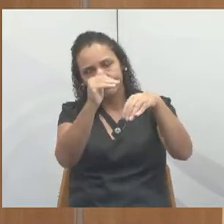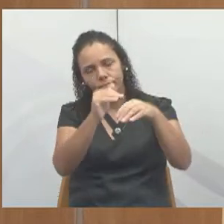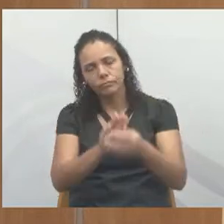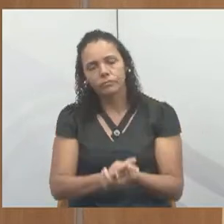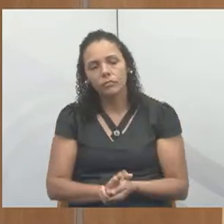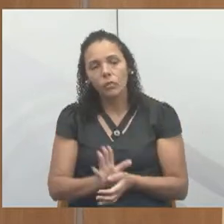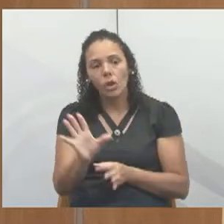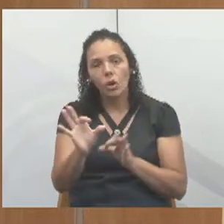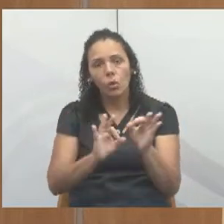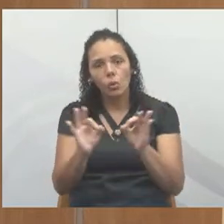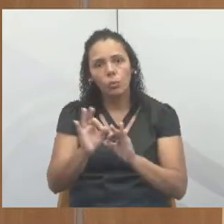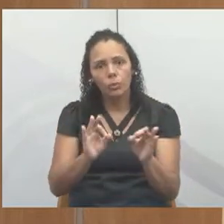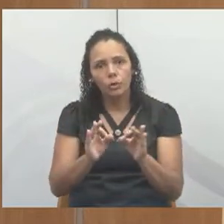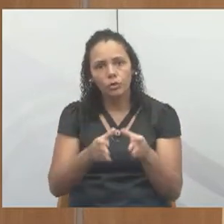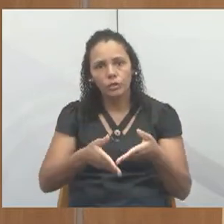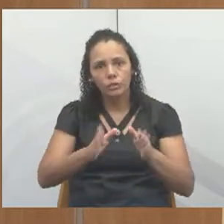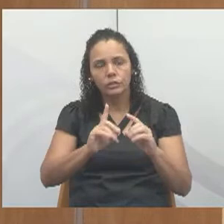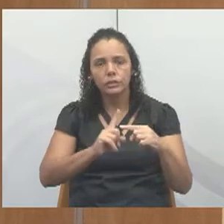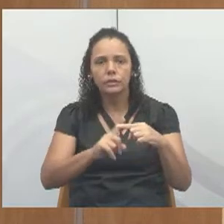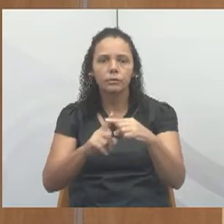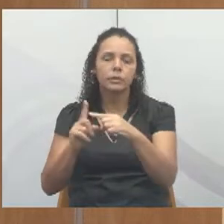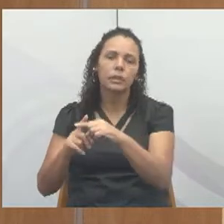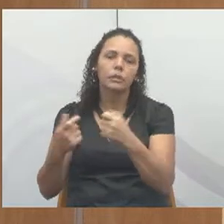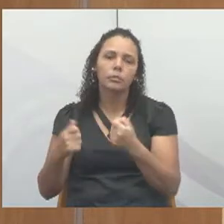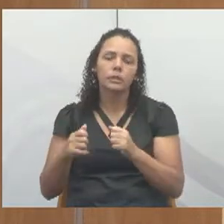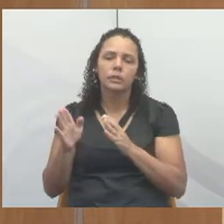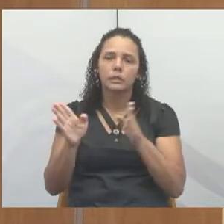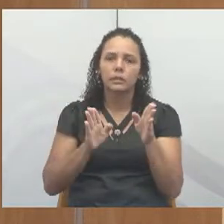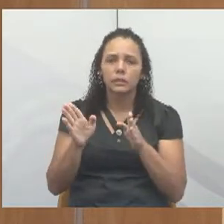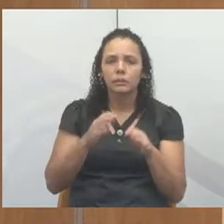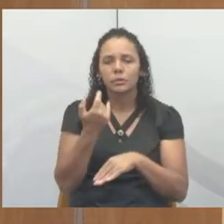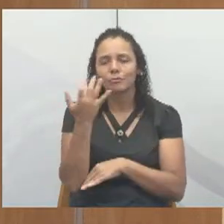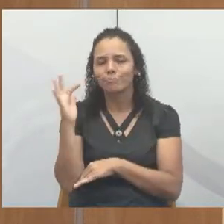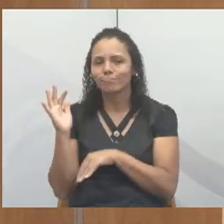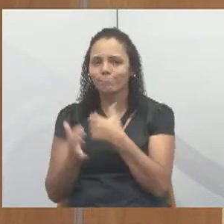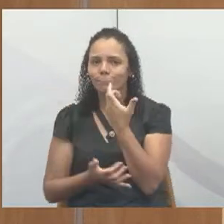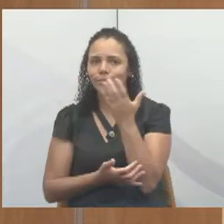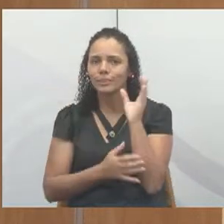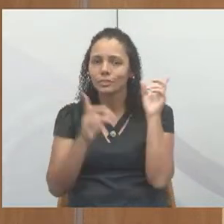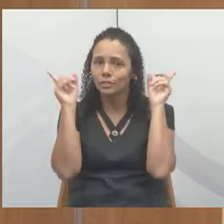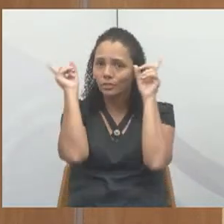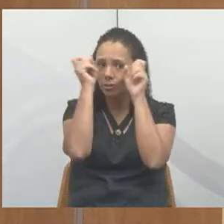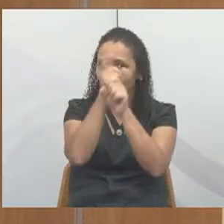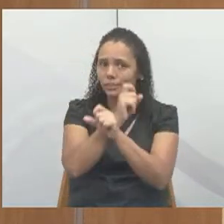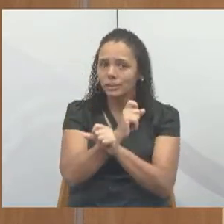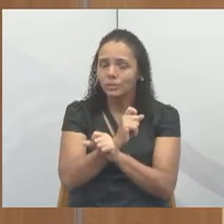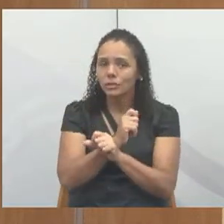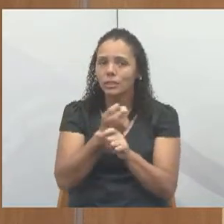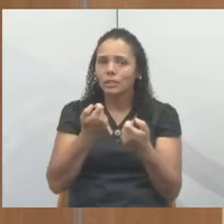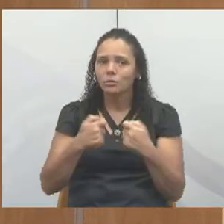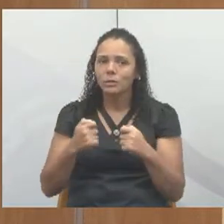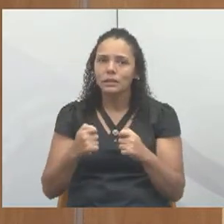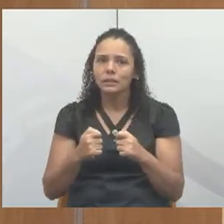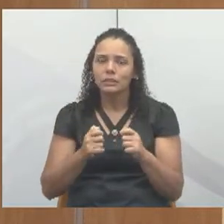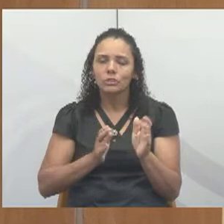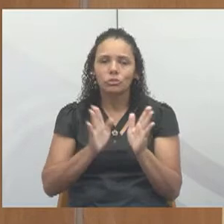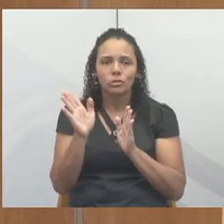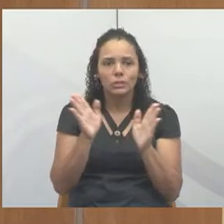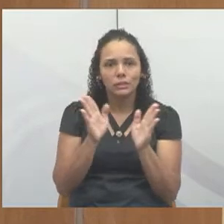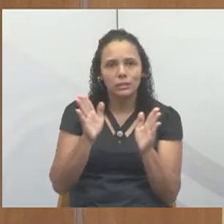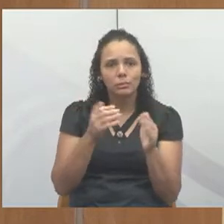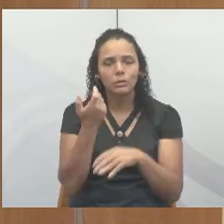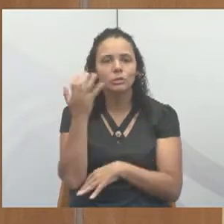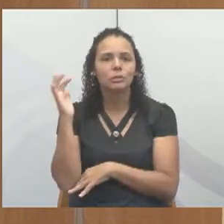cemitério é um projeto que demanda licenciamento ambiental bem complexo, tem uma necessidade grande de licenciamento